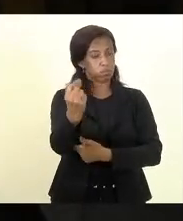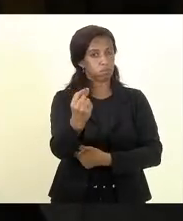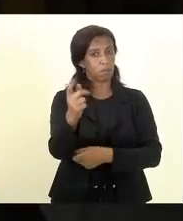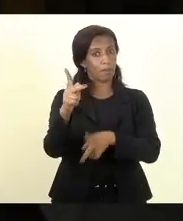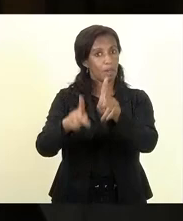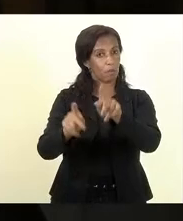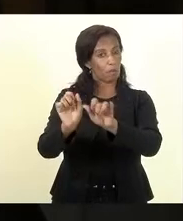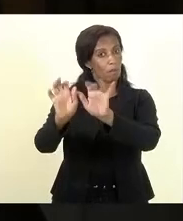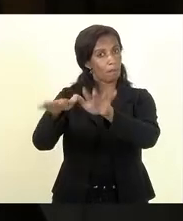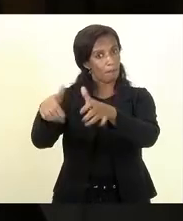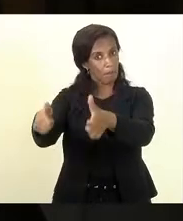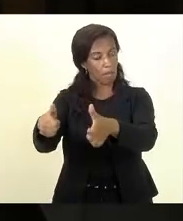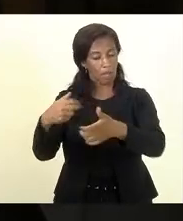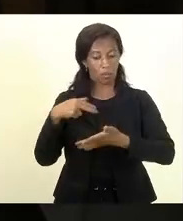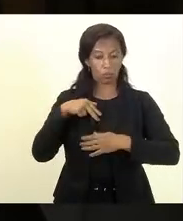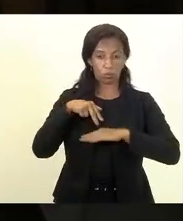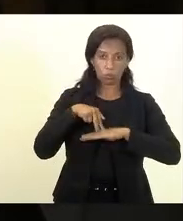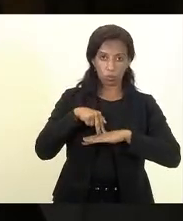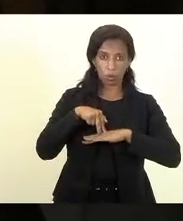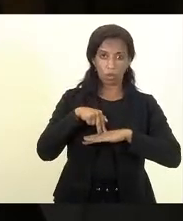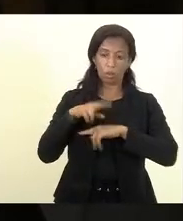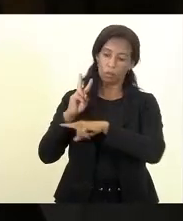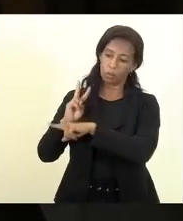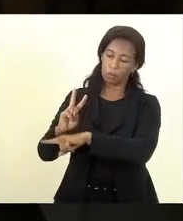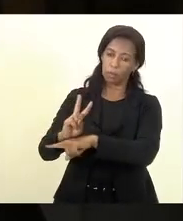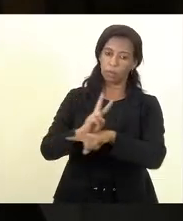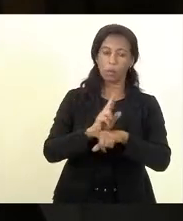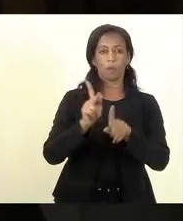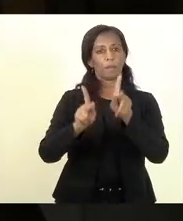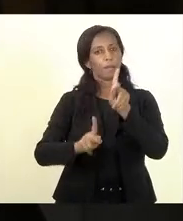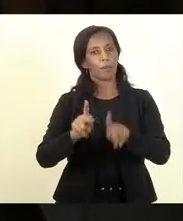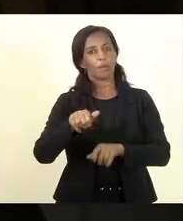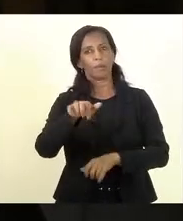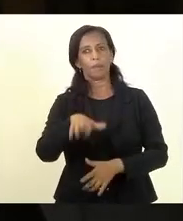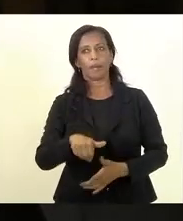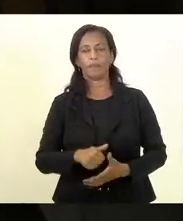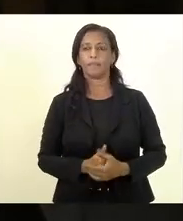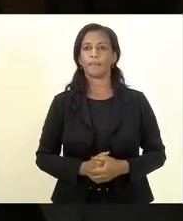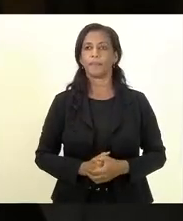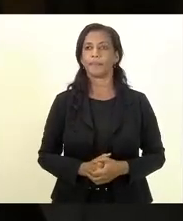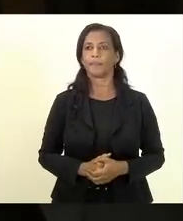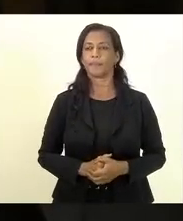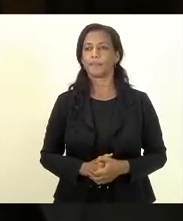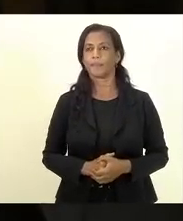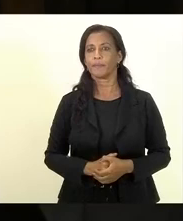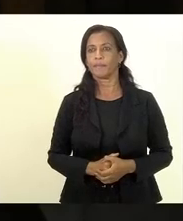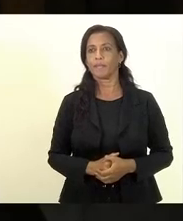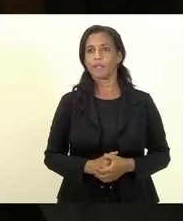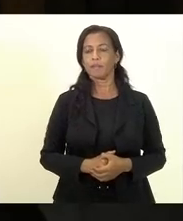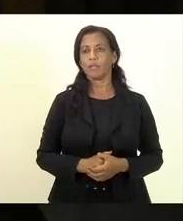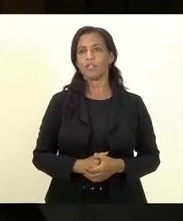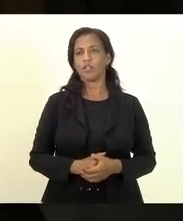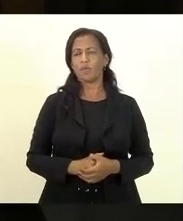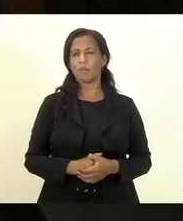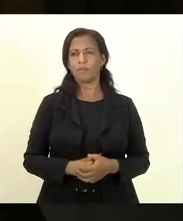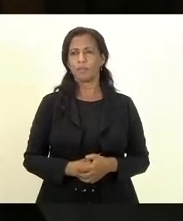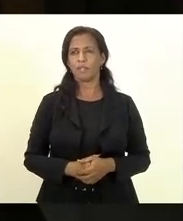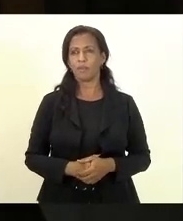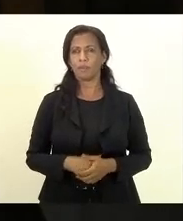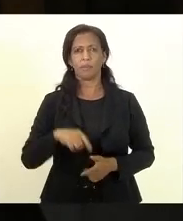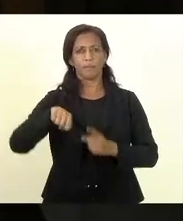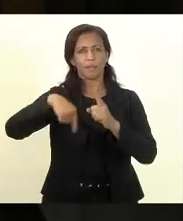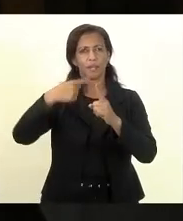população de bem. E estou aqui defendendo a população de bem. Queria fazer mais um